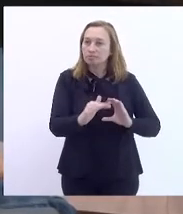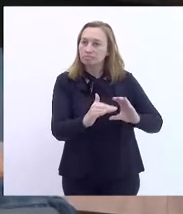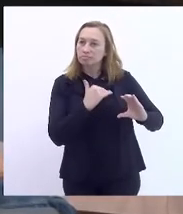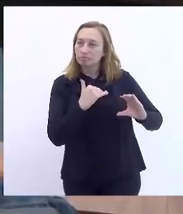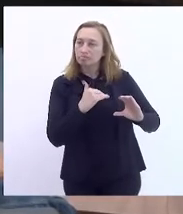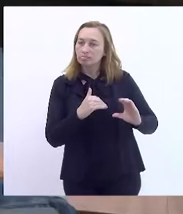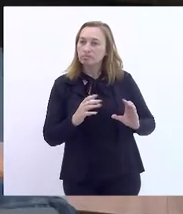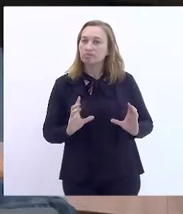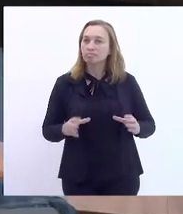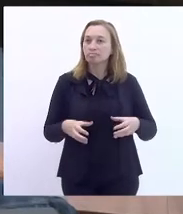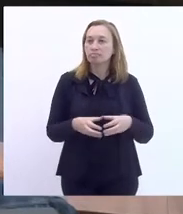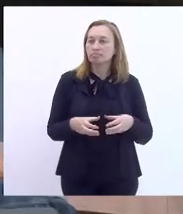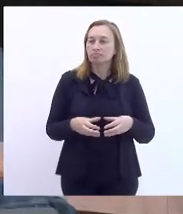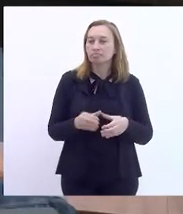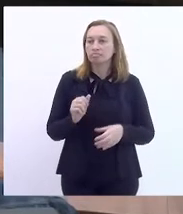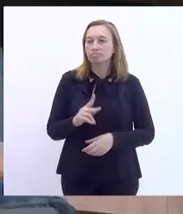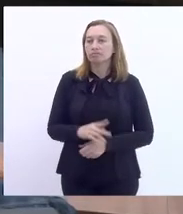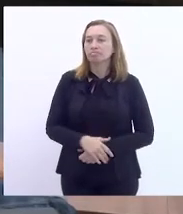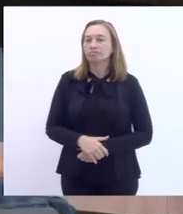nossa frente